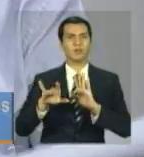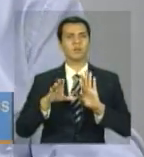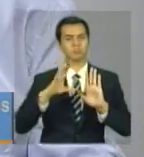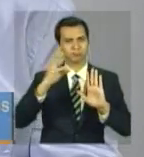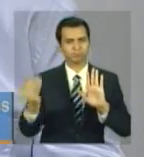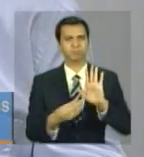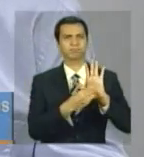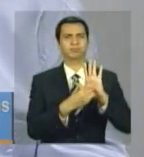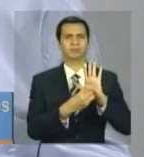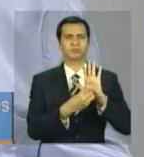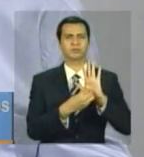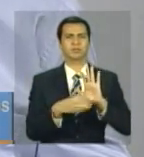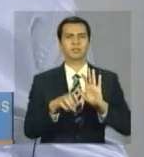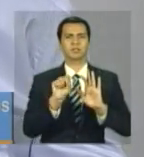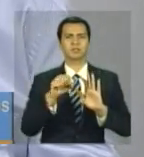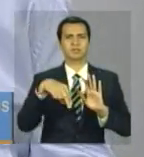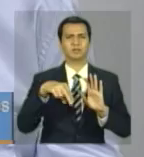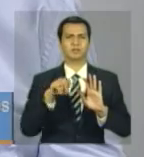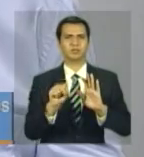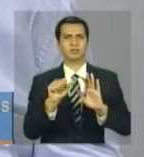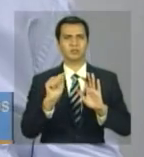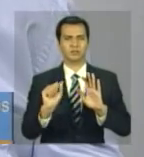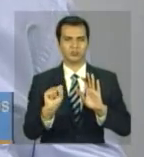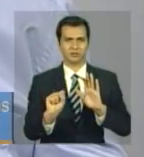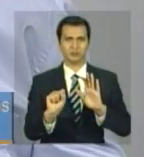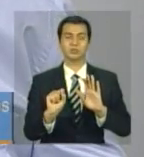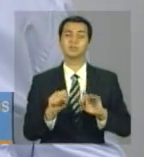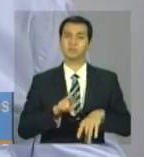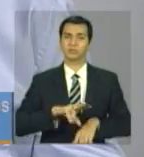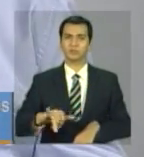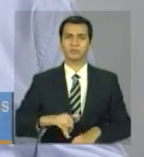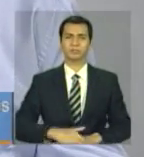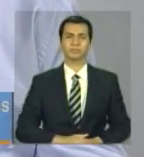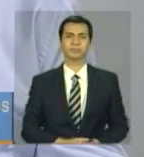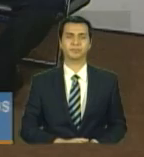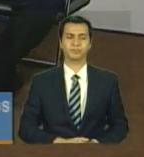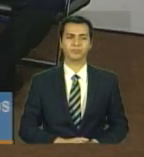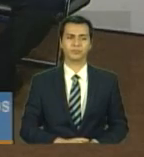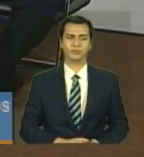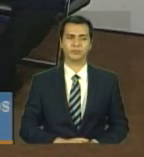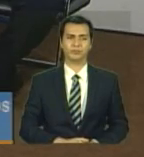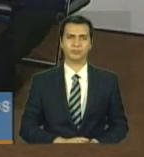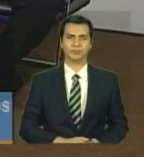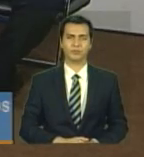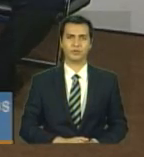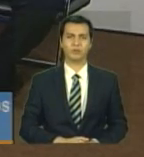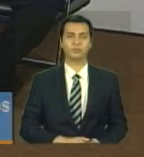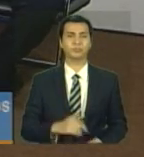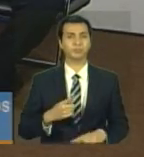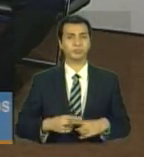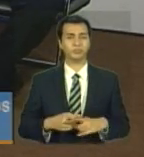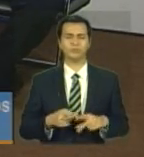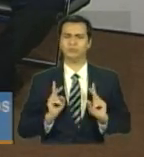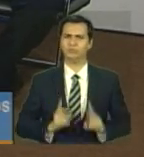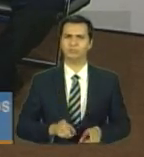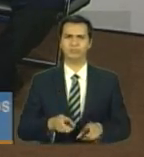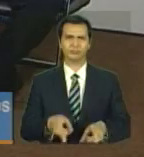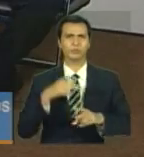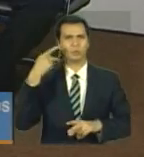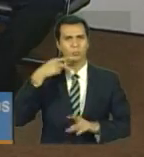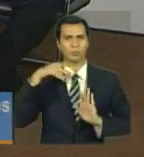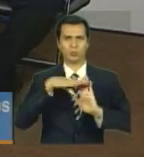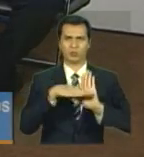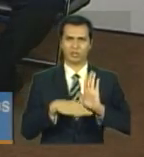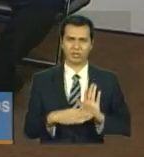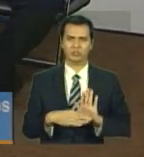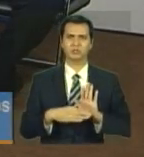também com as ações do SNES, né, secretária? Né? Acho que é isso, né? Uhum. Para que cada vez mais a política de Estado